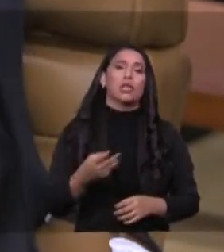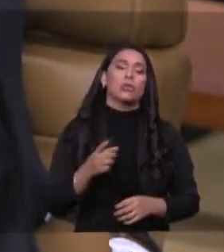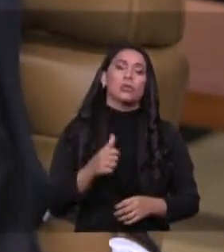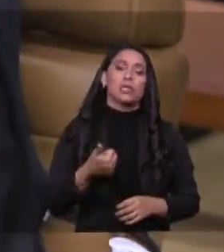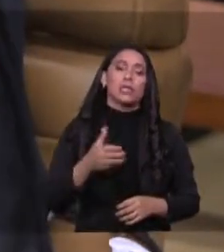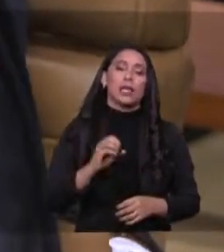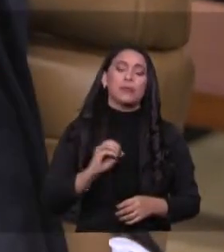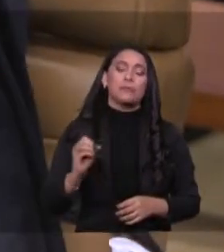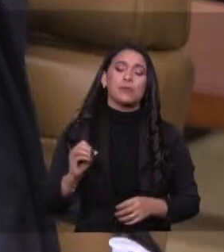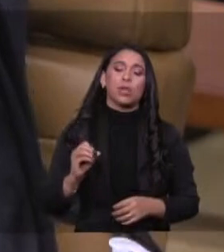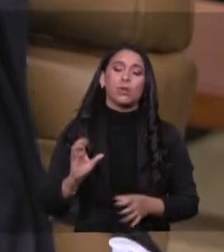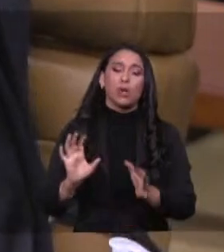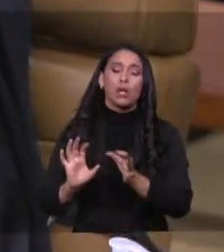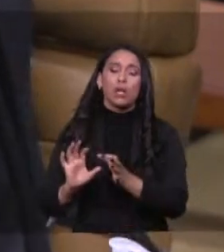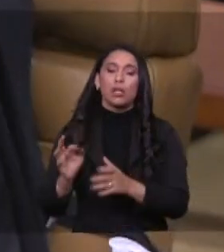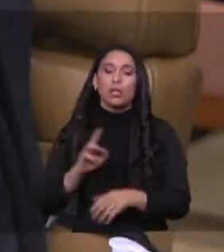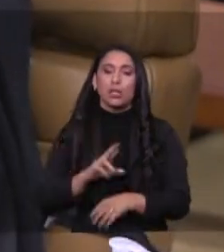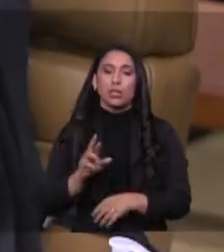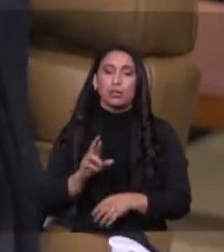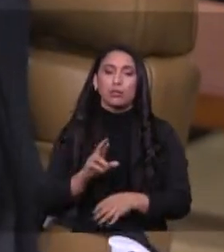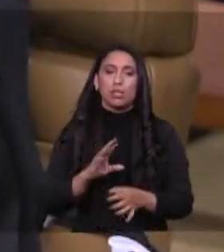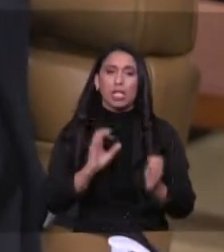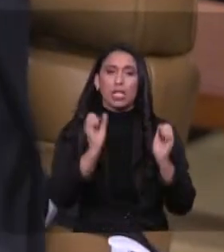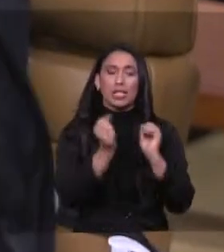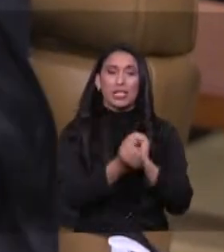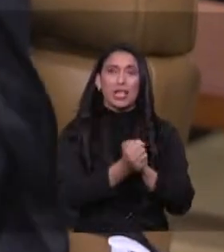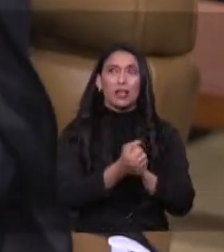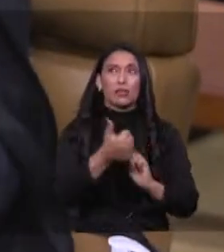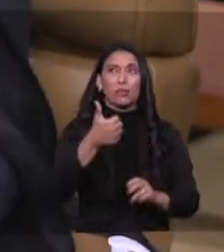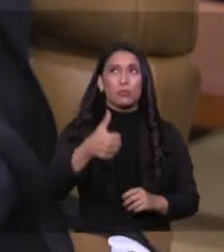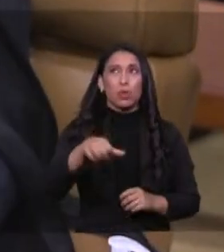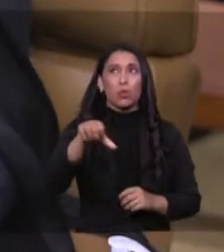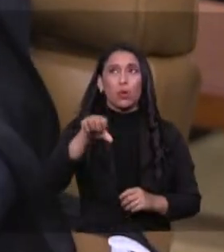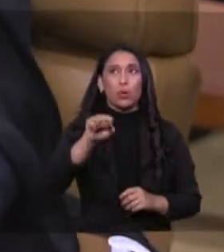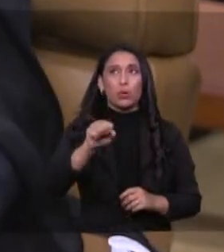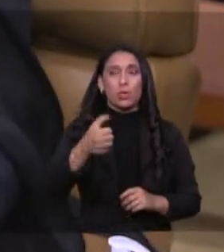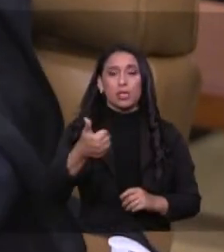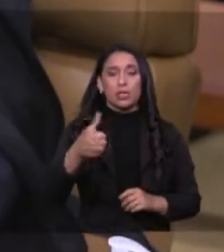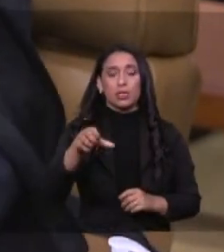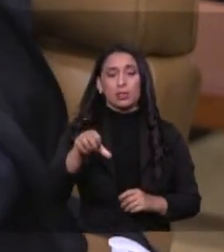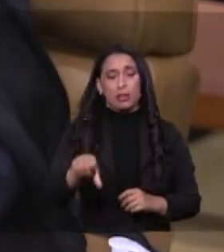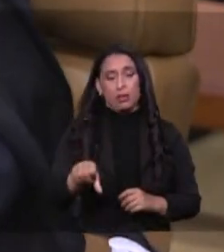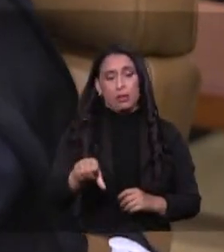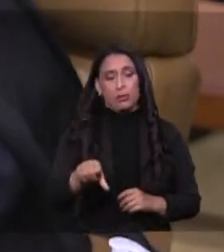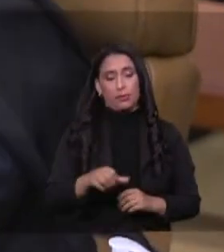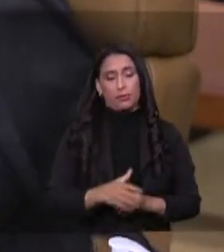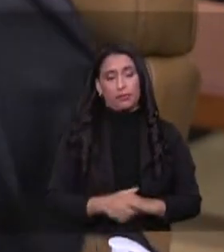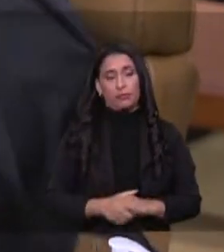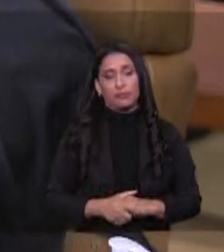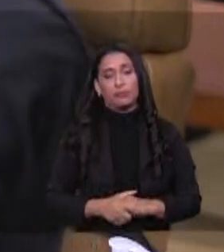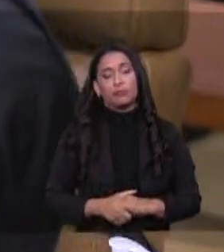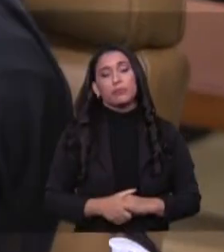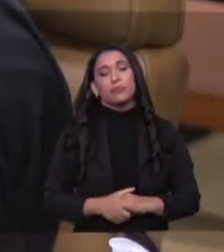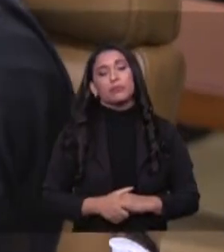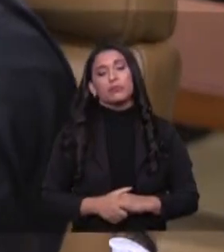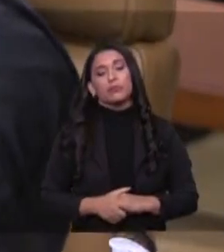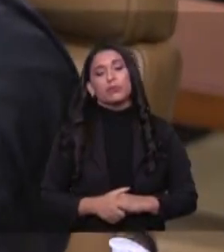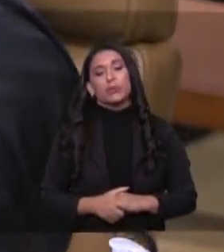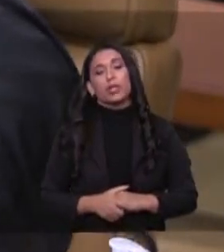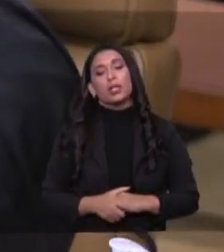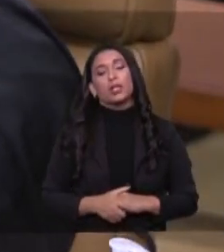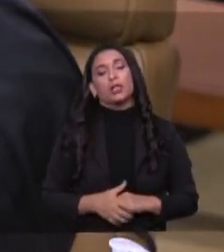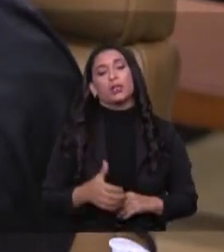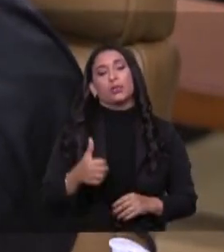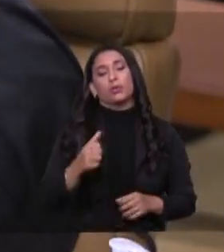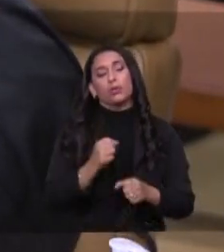disso, ainda de escravos, isso no ano de 1819. Na sequência, ainda no ano